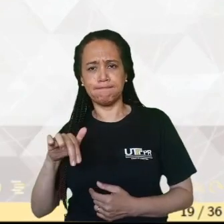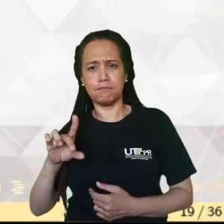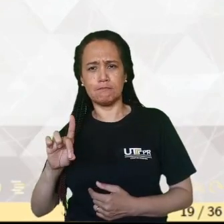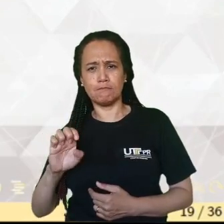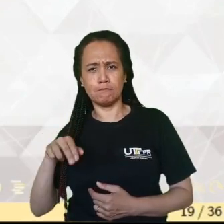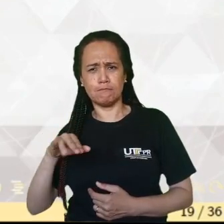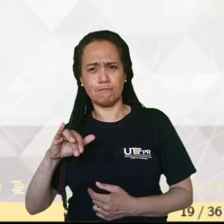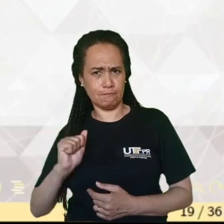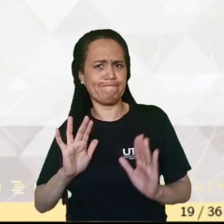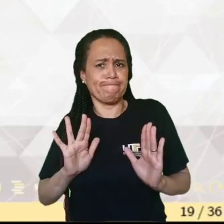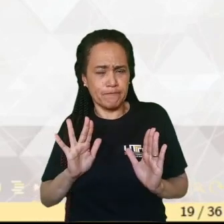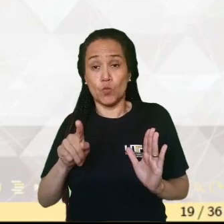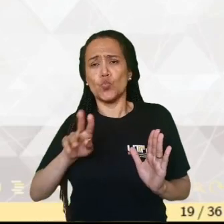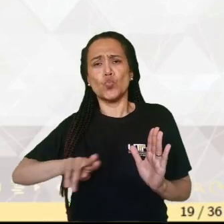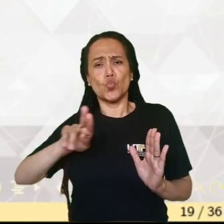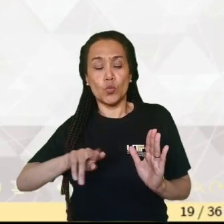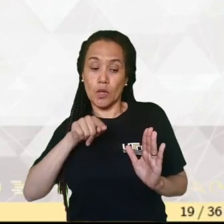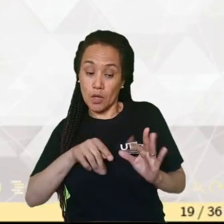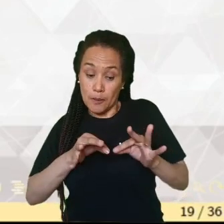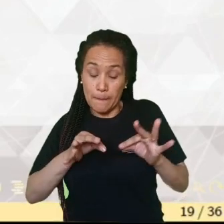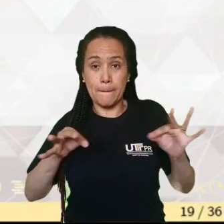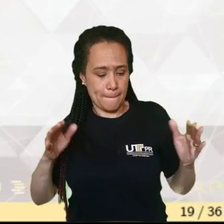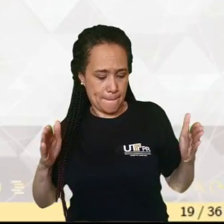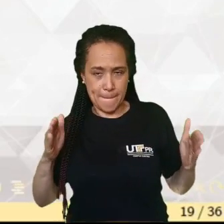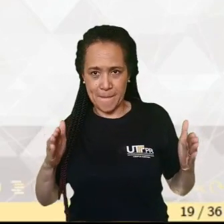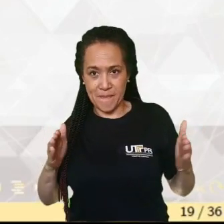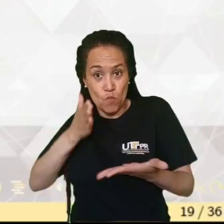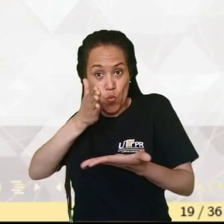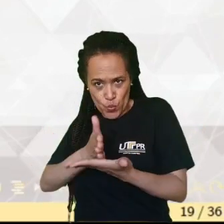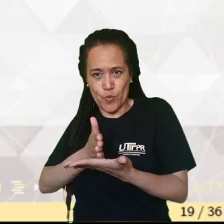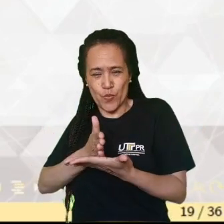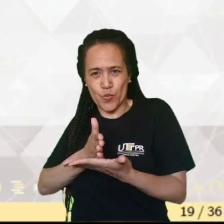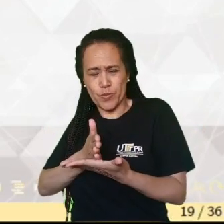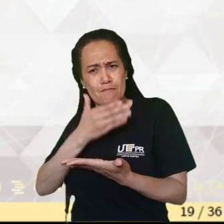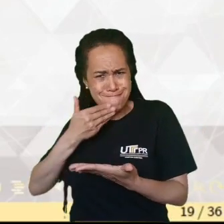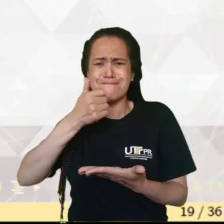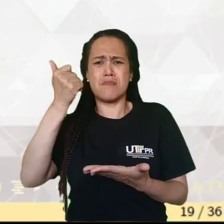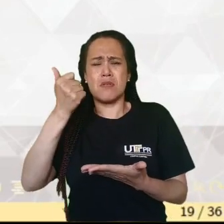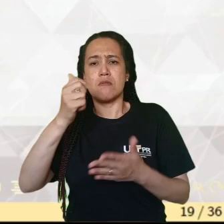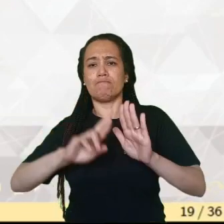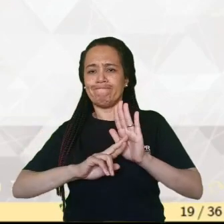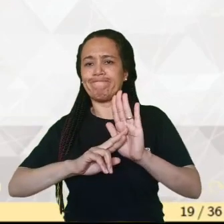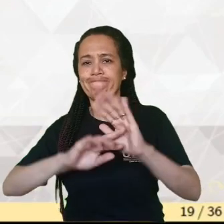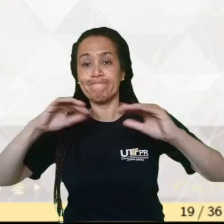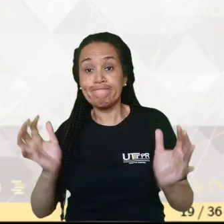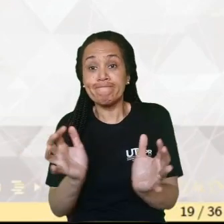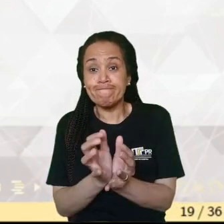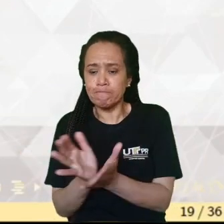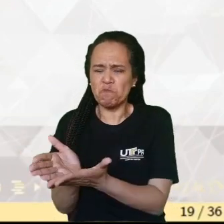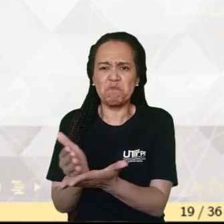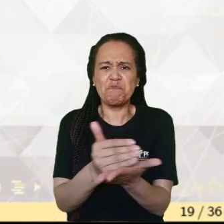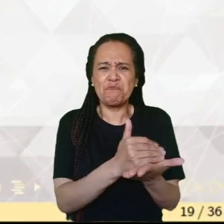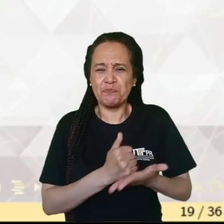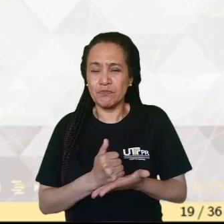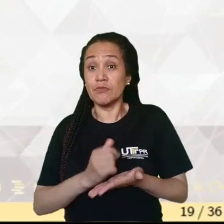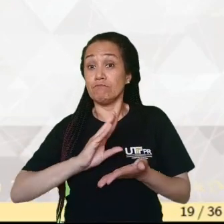utiliza aquela medida de tendência central que melhor representa o seu conjunto de dados, porque esse é o seu objetivo com essa